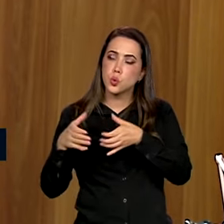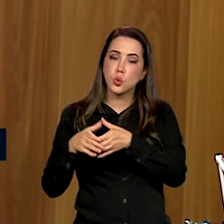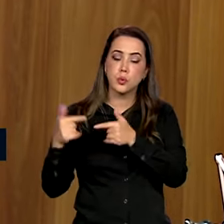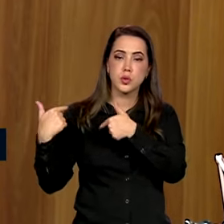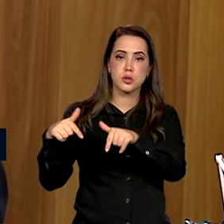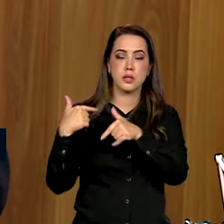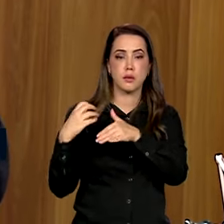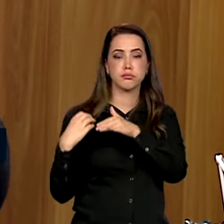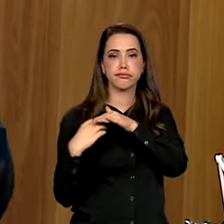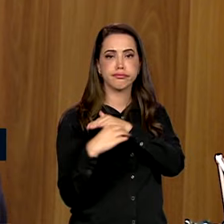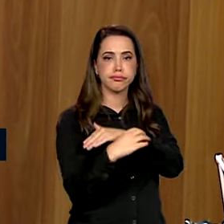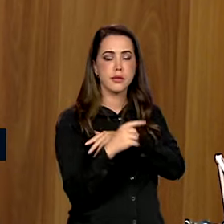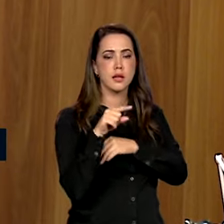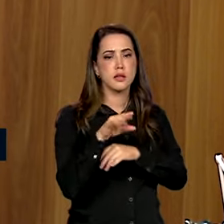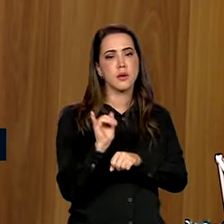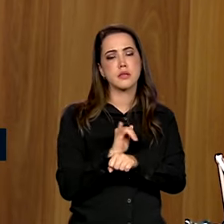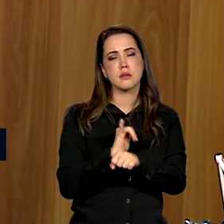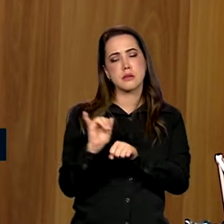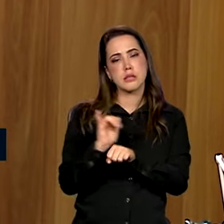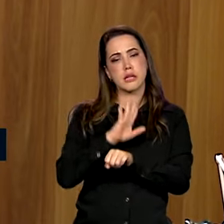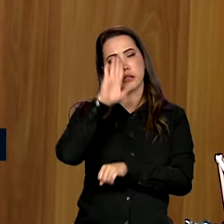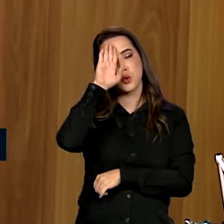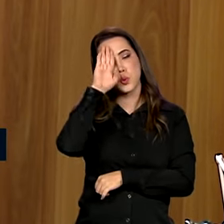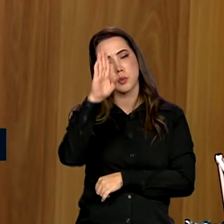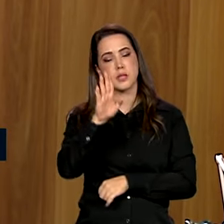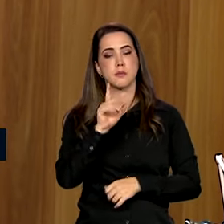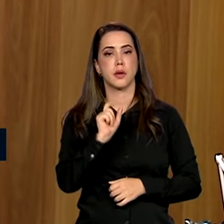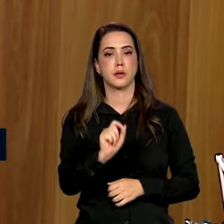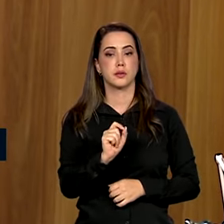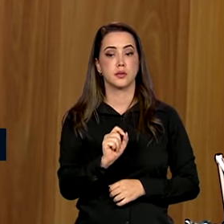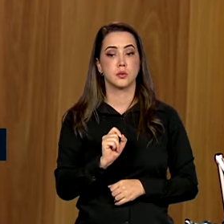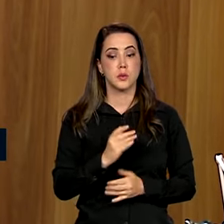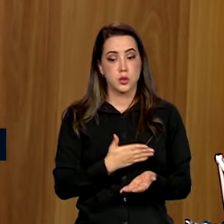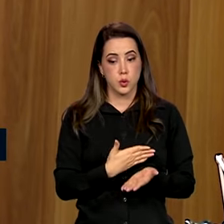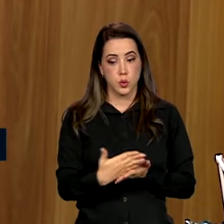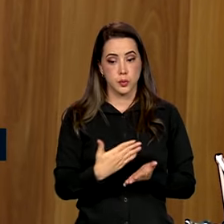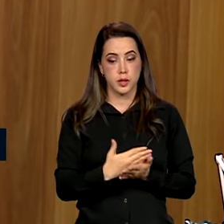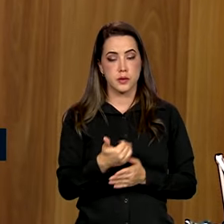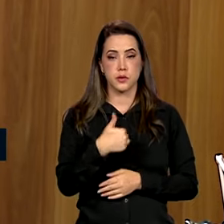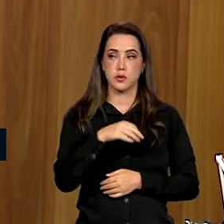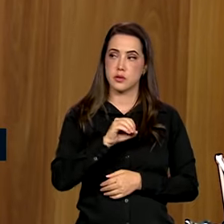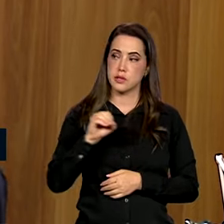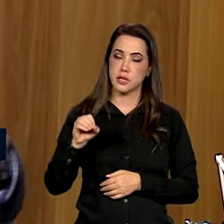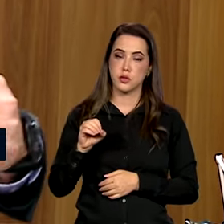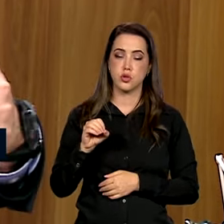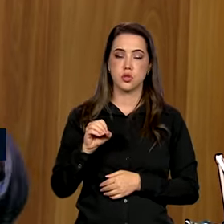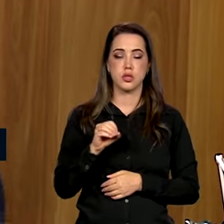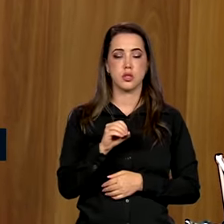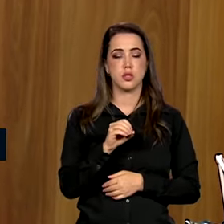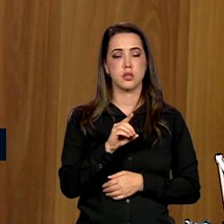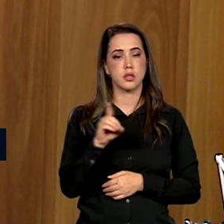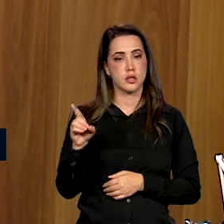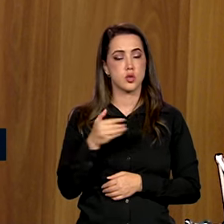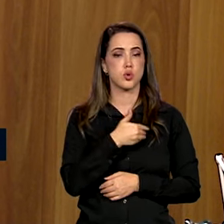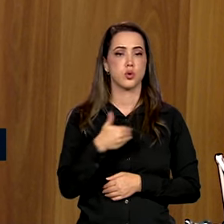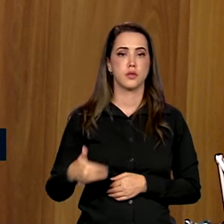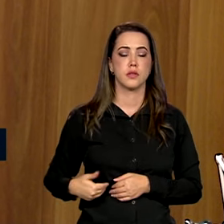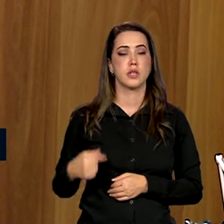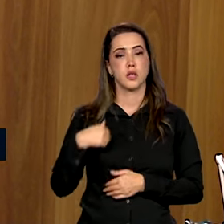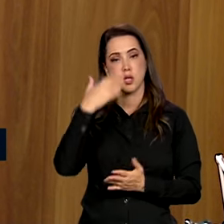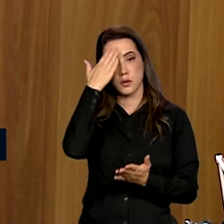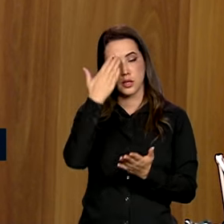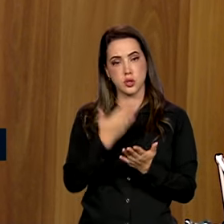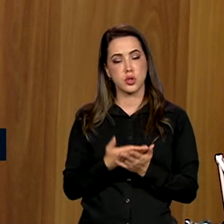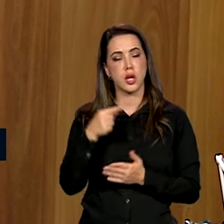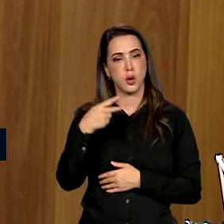Então essas estratégias principais para esses primeiros 100 dias de governo e eu acredito que agora ao longo do ano